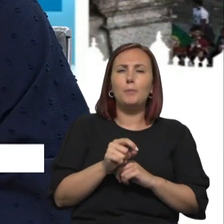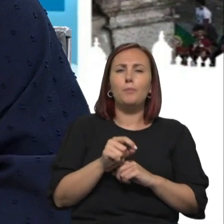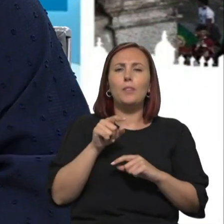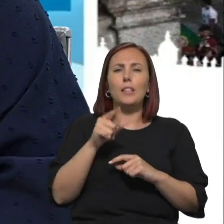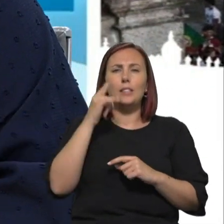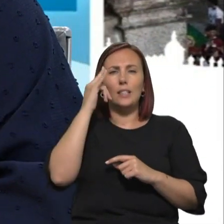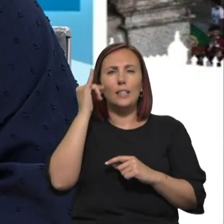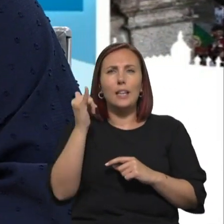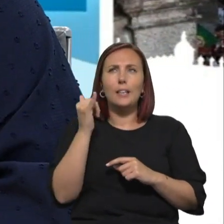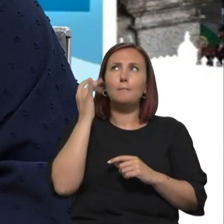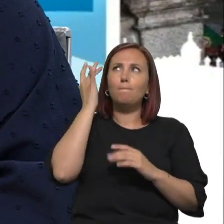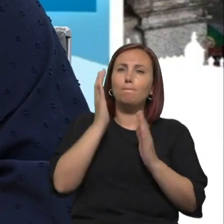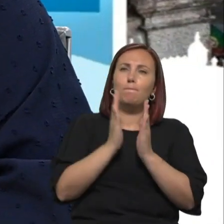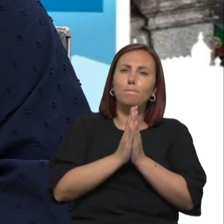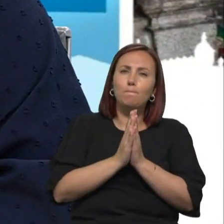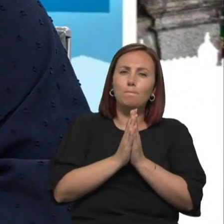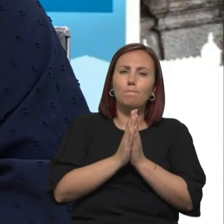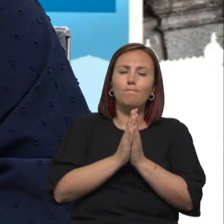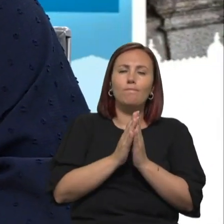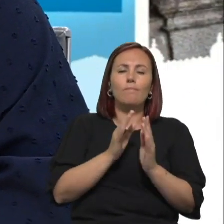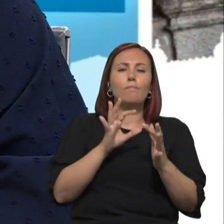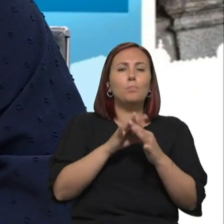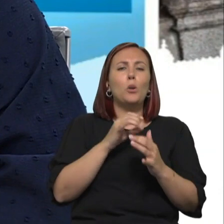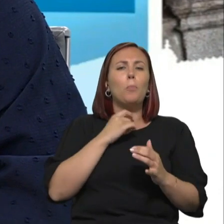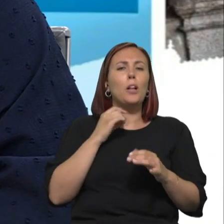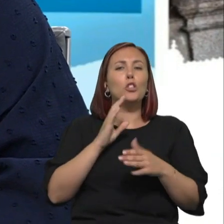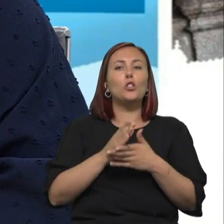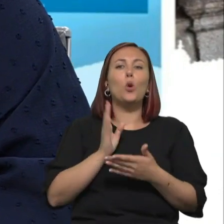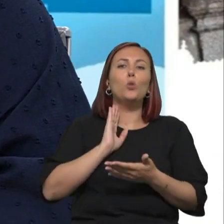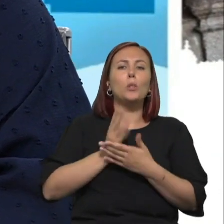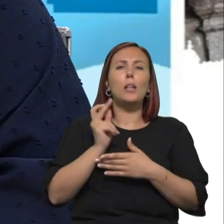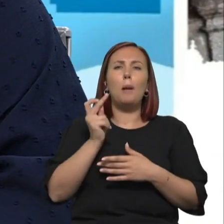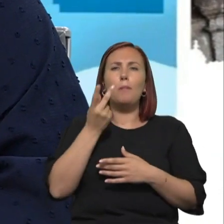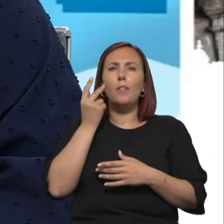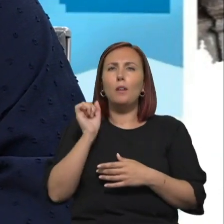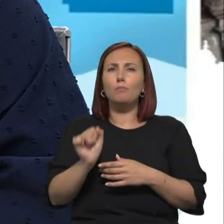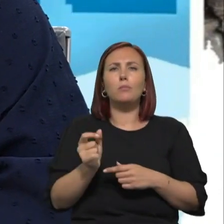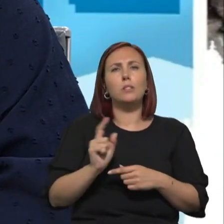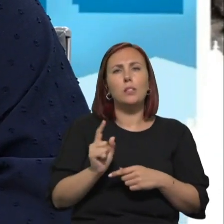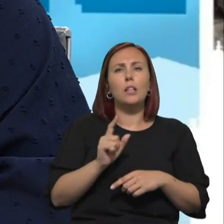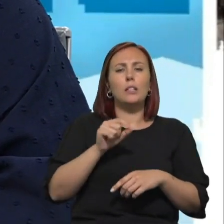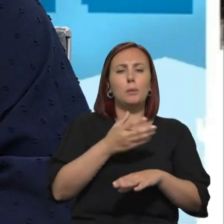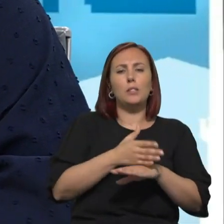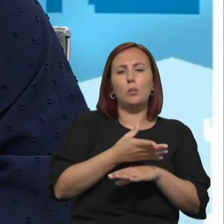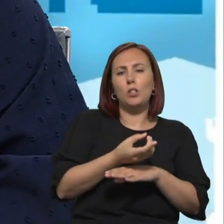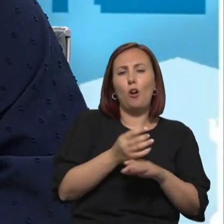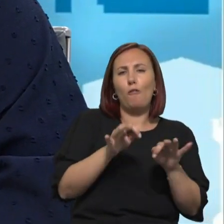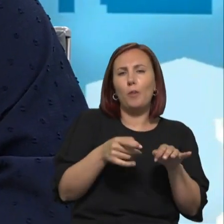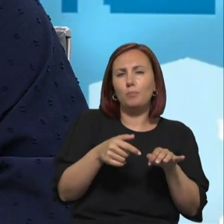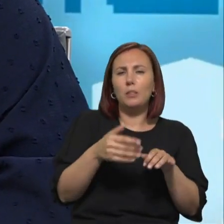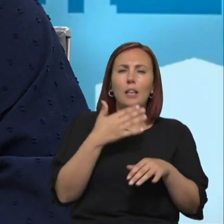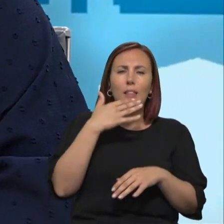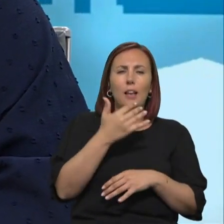ideia de santidade ligada ao Padre Cruz não vem apenas dos seus últimos anos de vida. Já em finais do século XIX, quando ele tinha